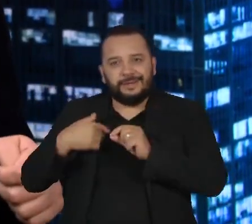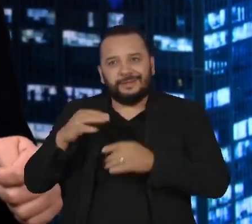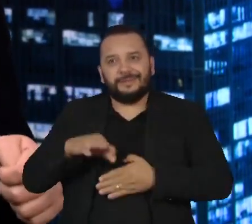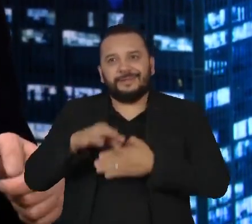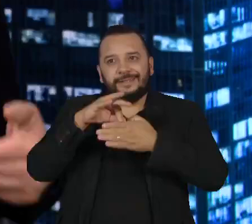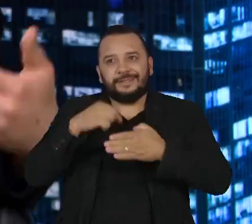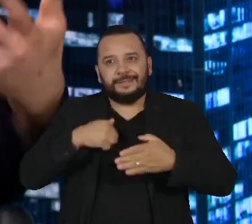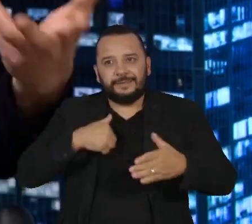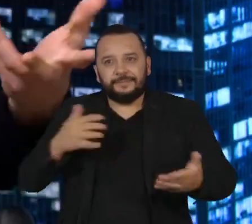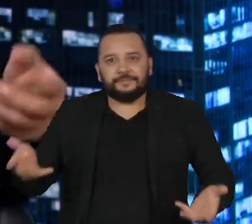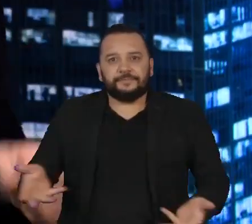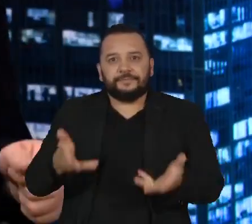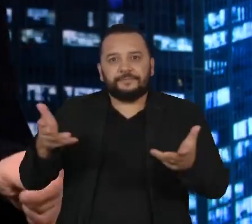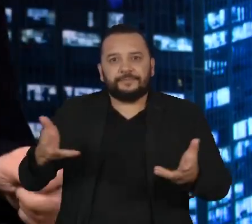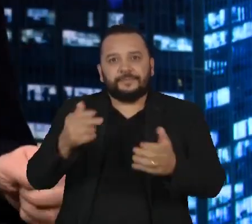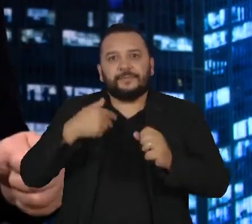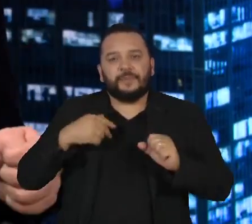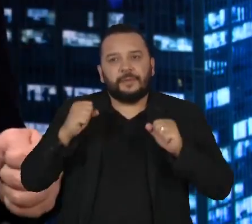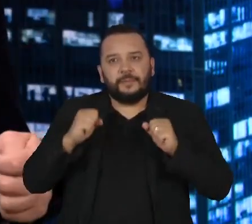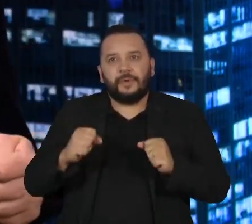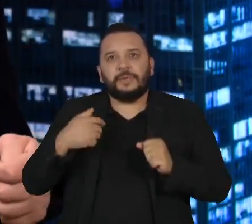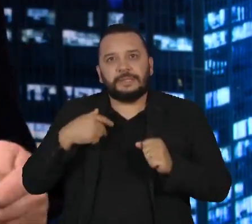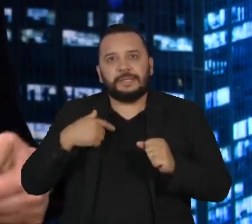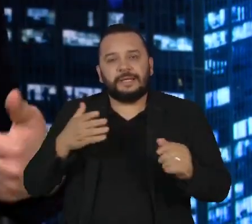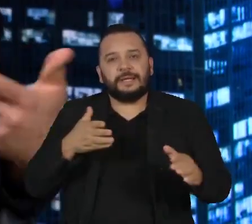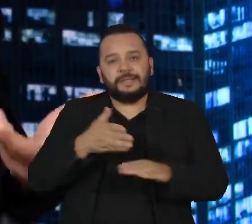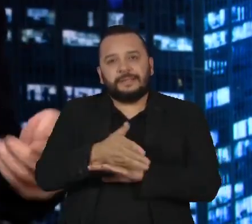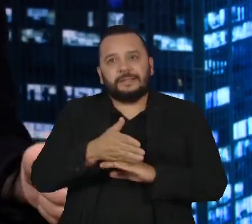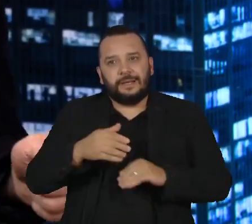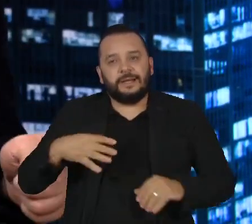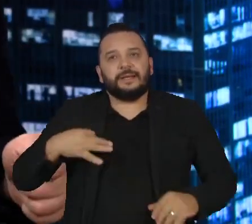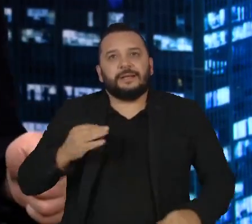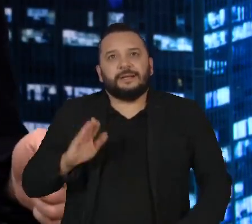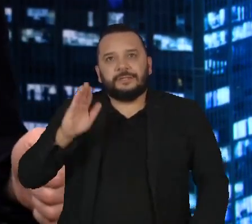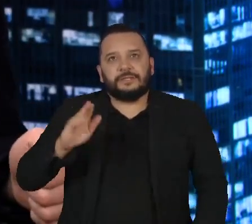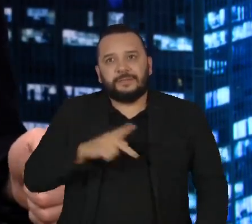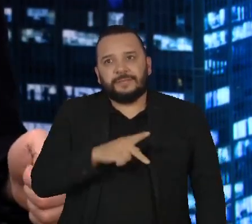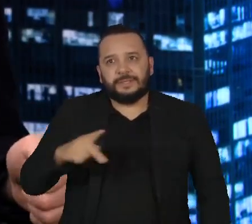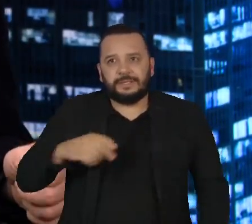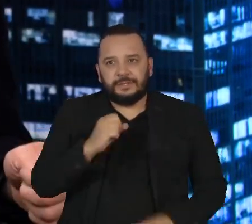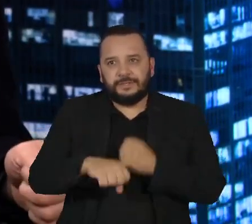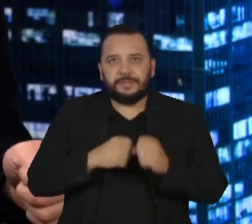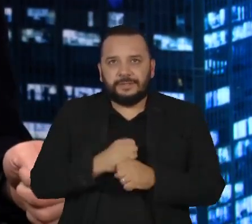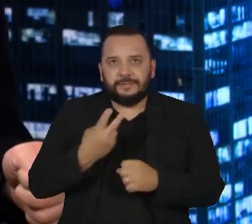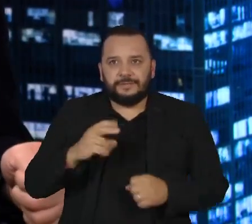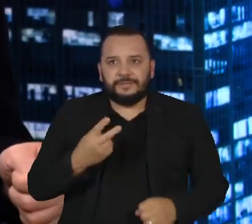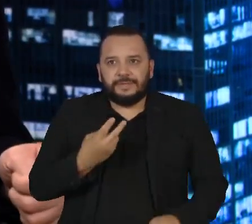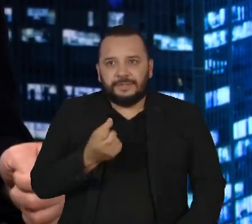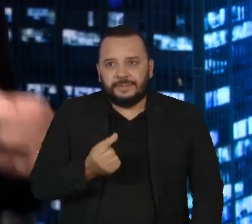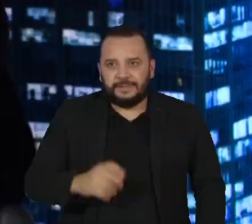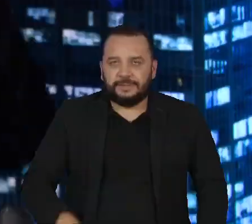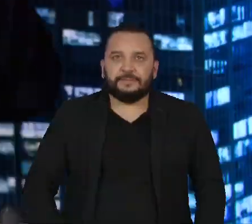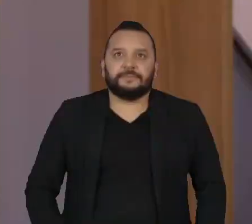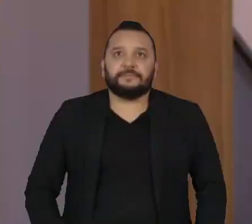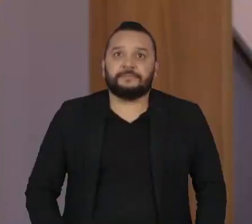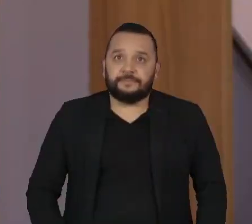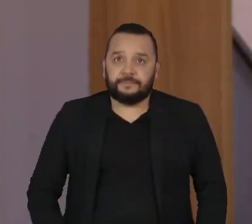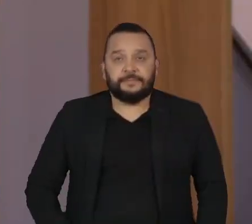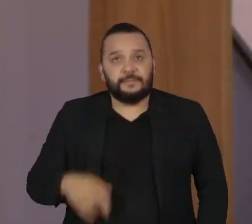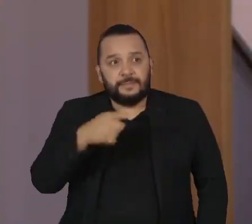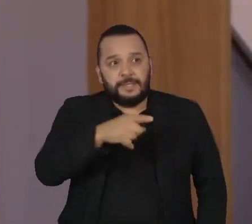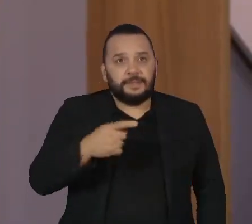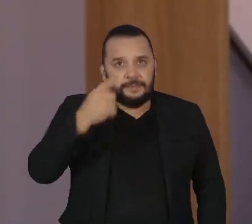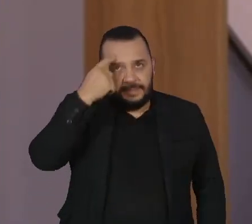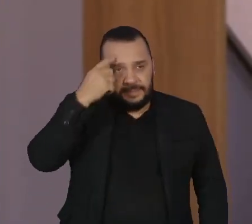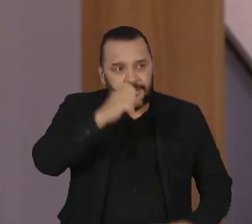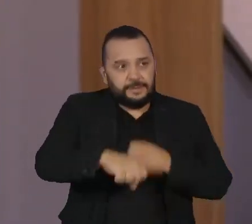lideranças que possam assumir essa postura como candidato à presidência em 2026. Agora, olhando para 26, já que você tocou nesse